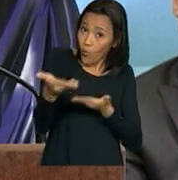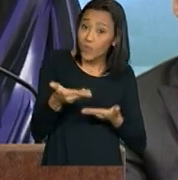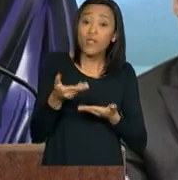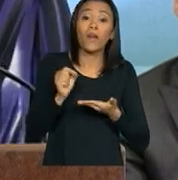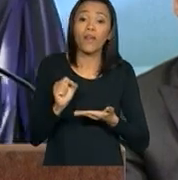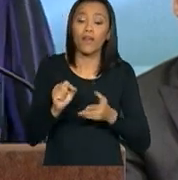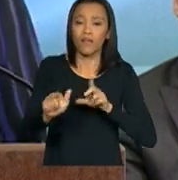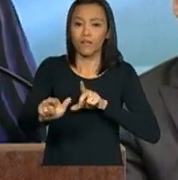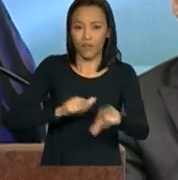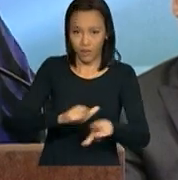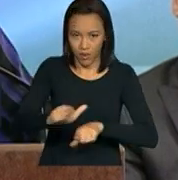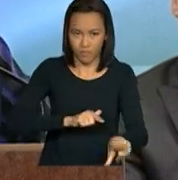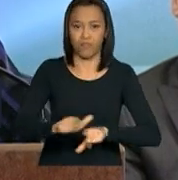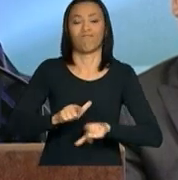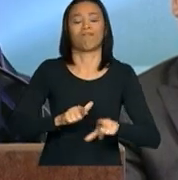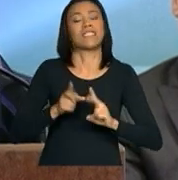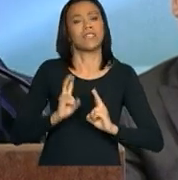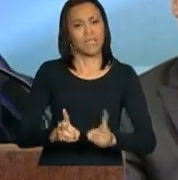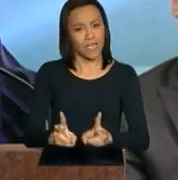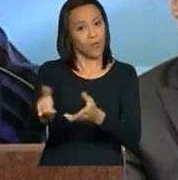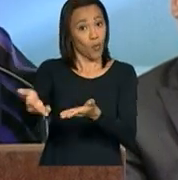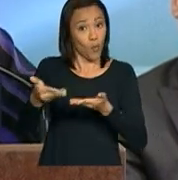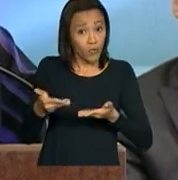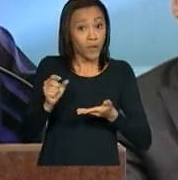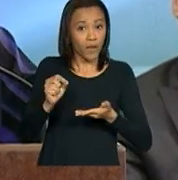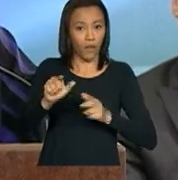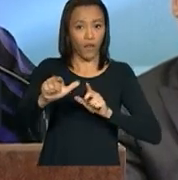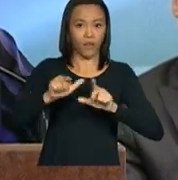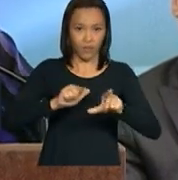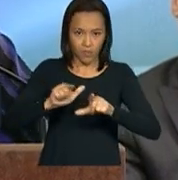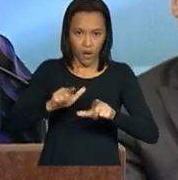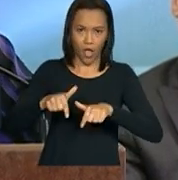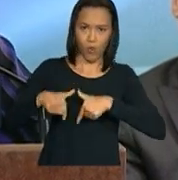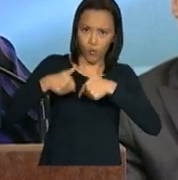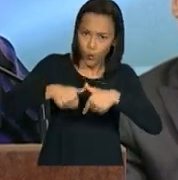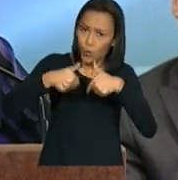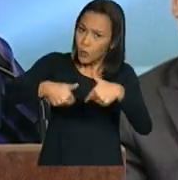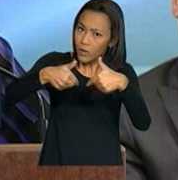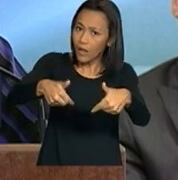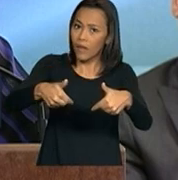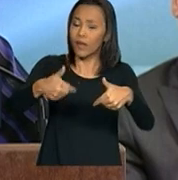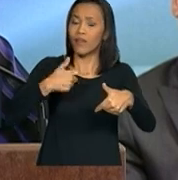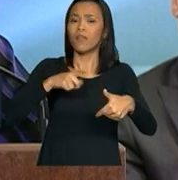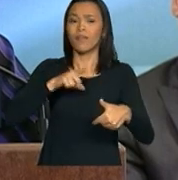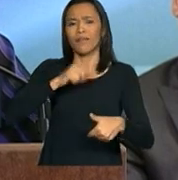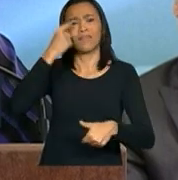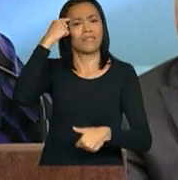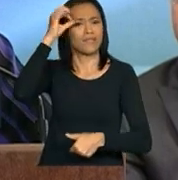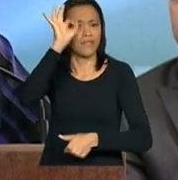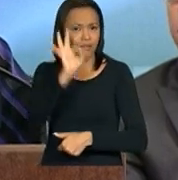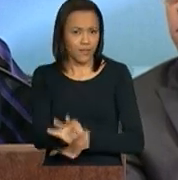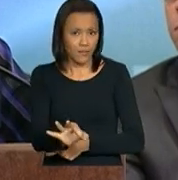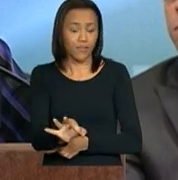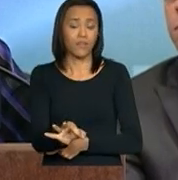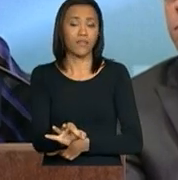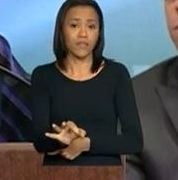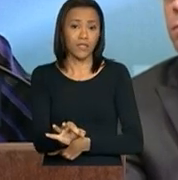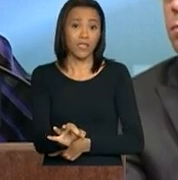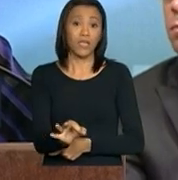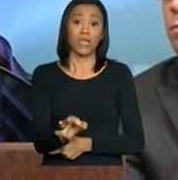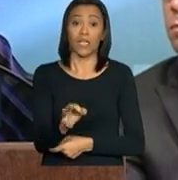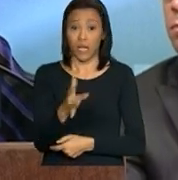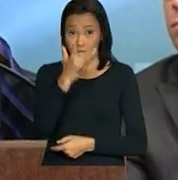trabalho sempre um convite ao trabalho e eu tenho certeza que os